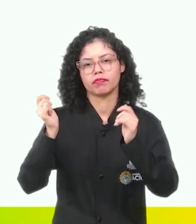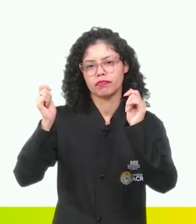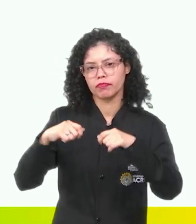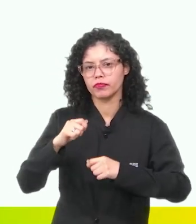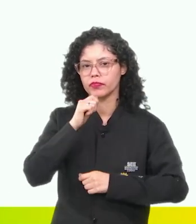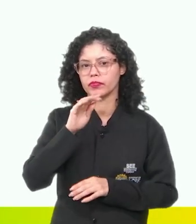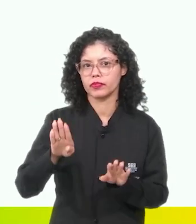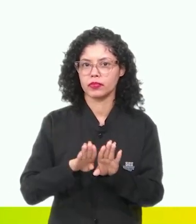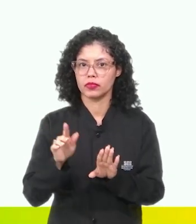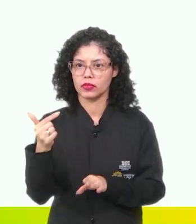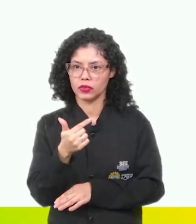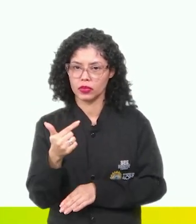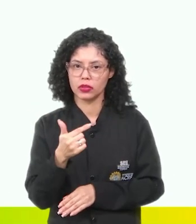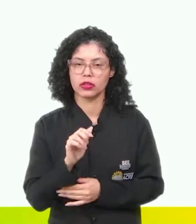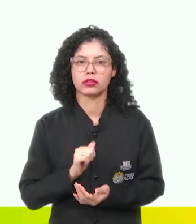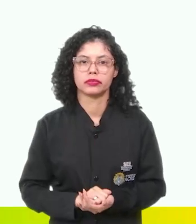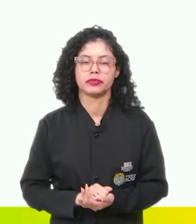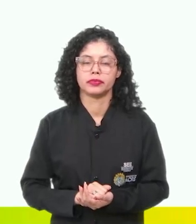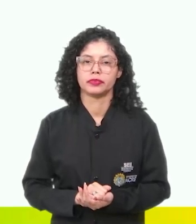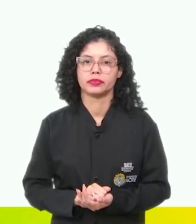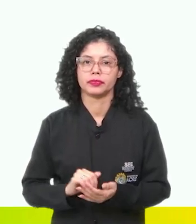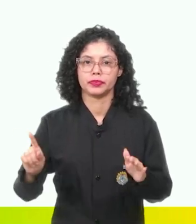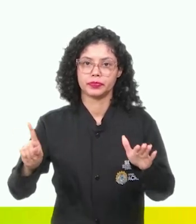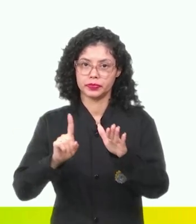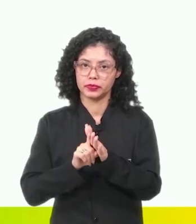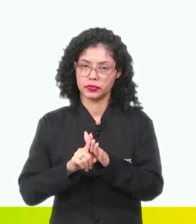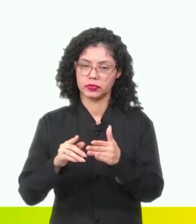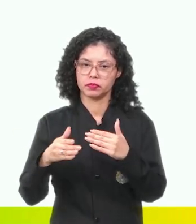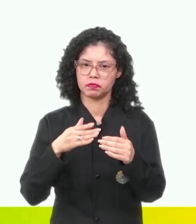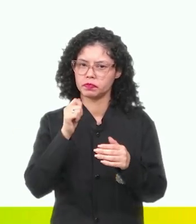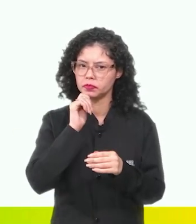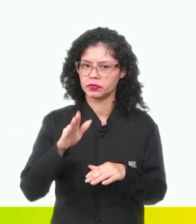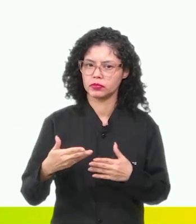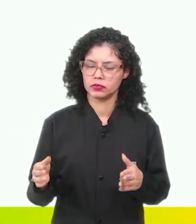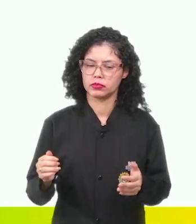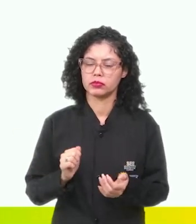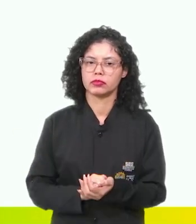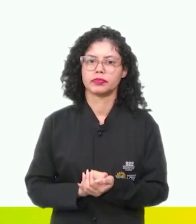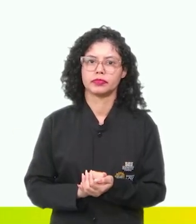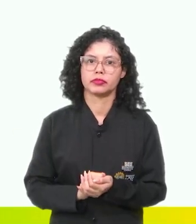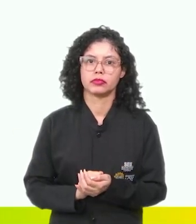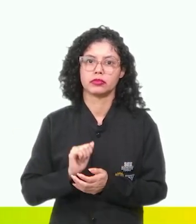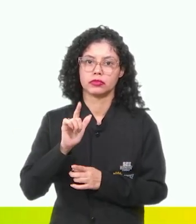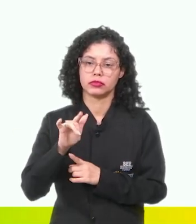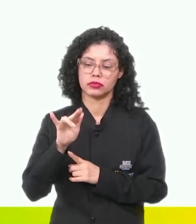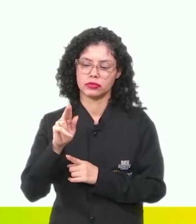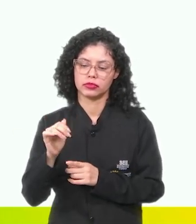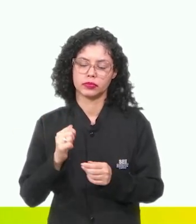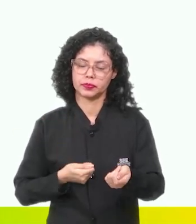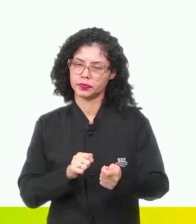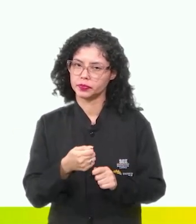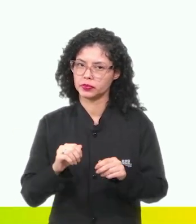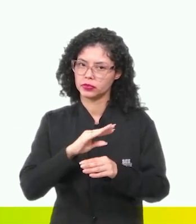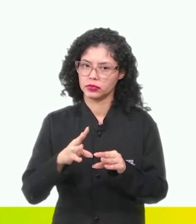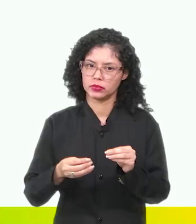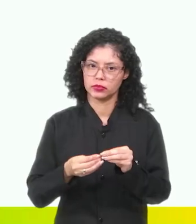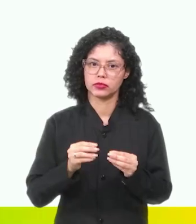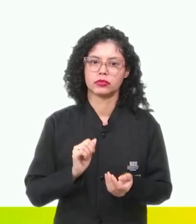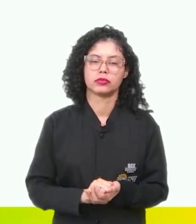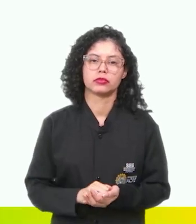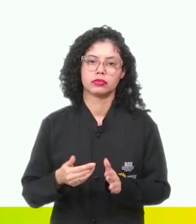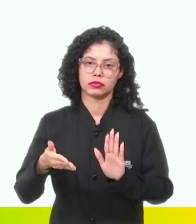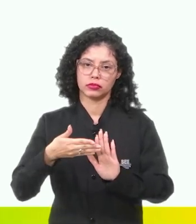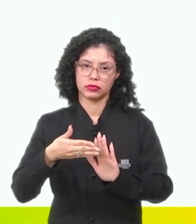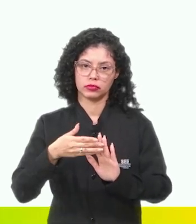para 2 genes que segregam de forma independente e são de interação alélica, de dominância completa, uma